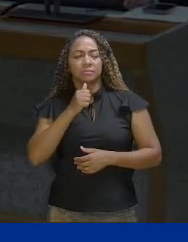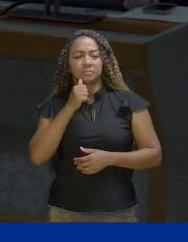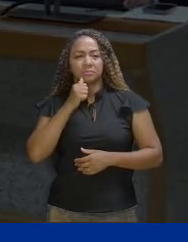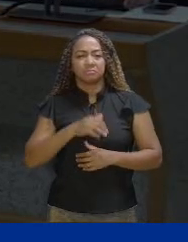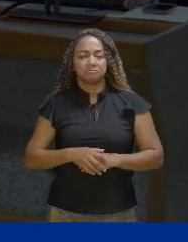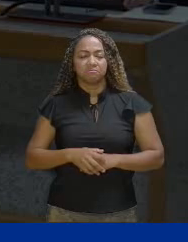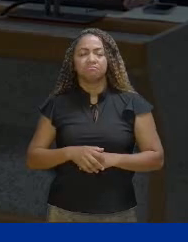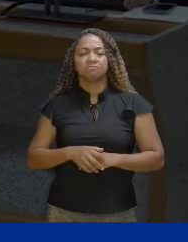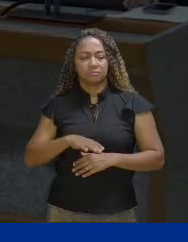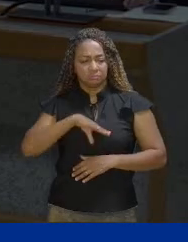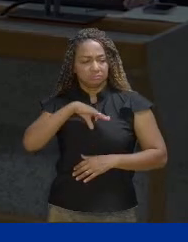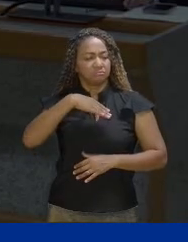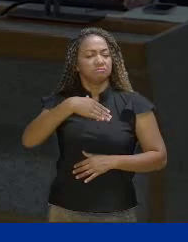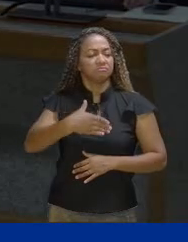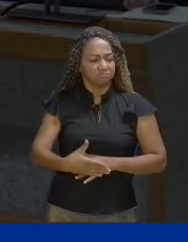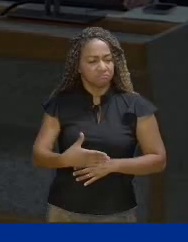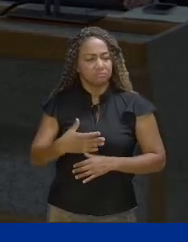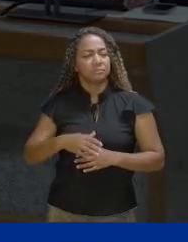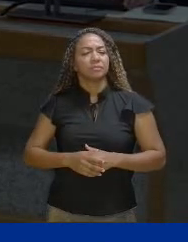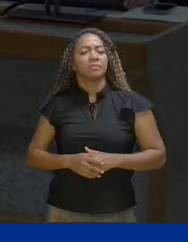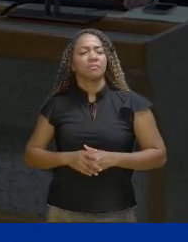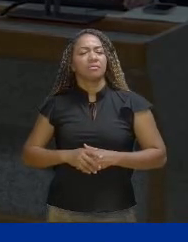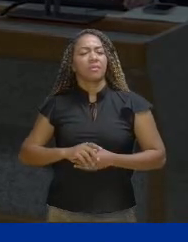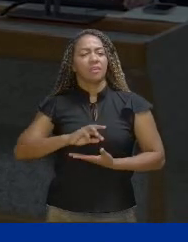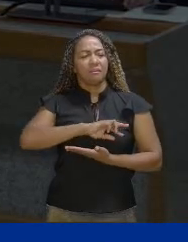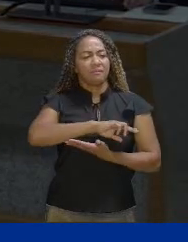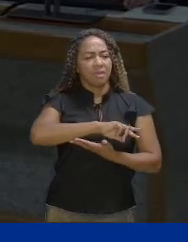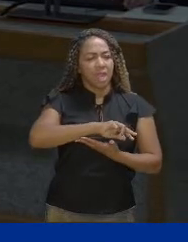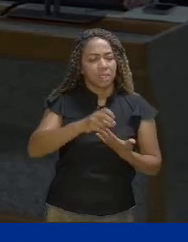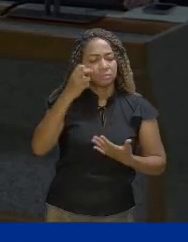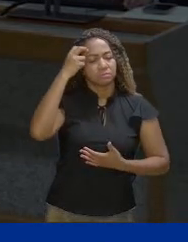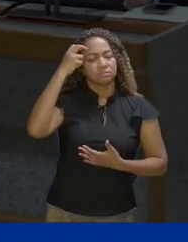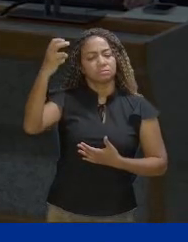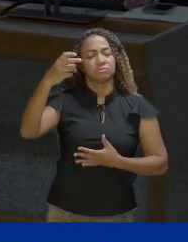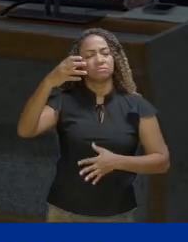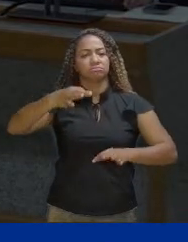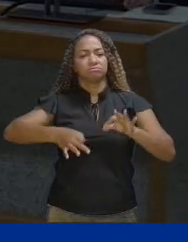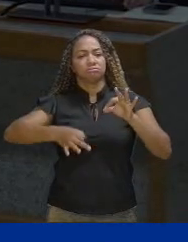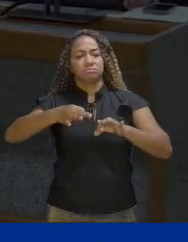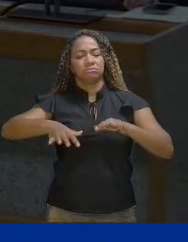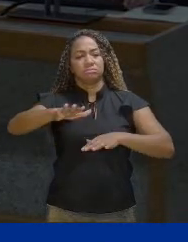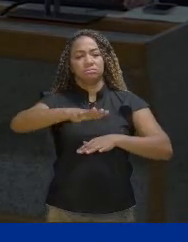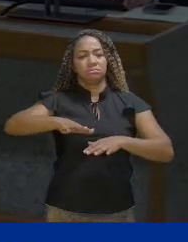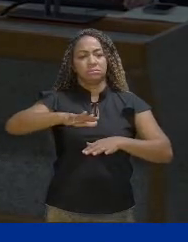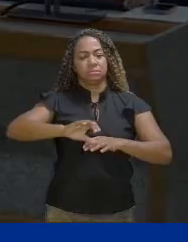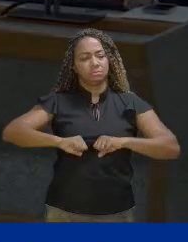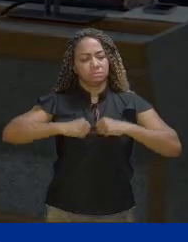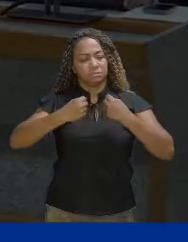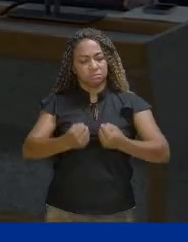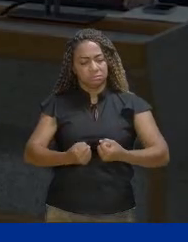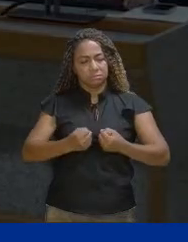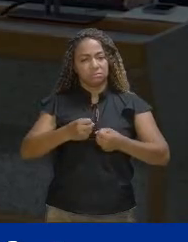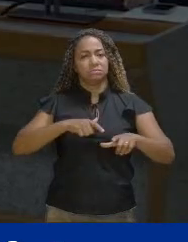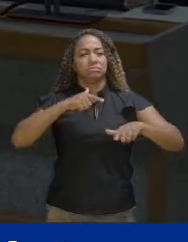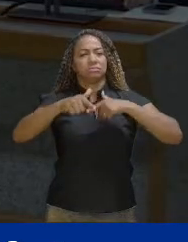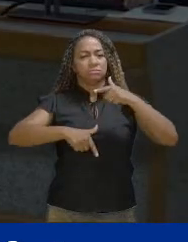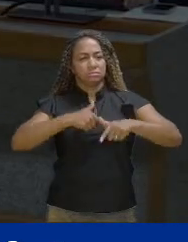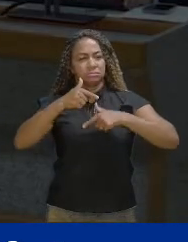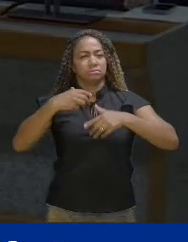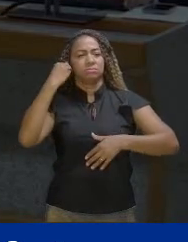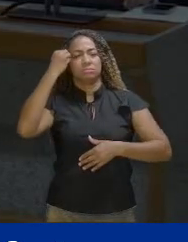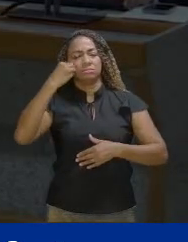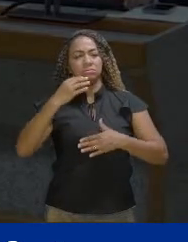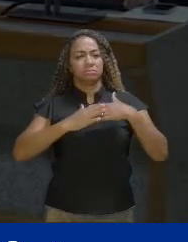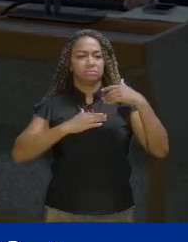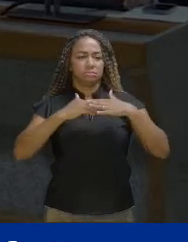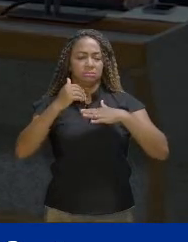personalidade vibrante e de amplo conhecimento jurídico, com reconhecida disposição para o trabalho e vasta experiência